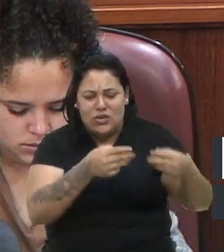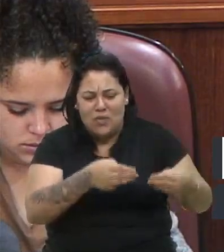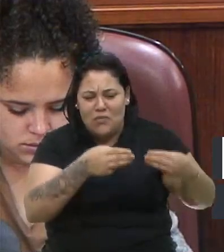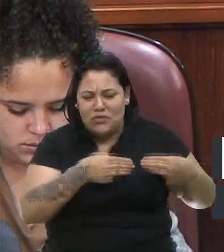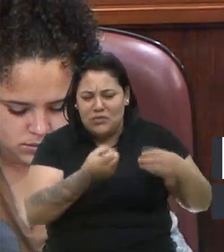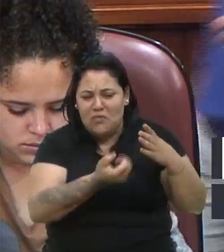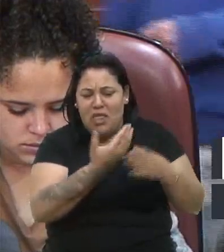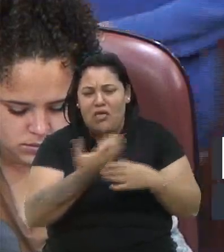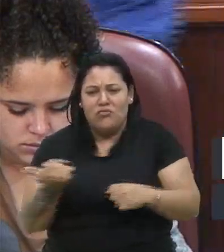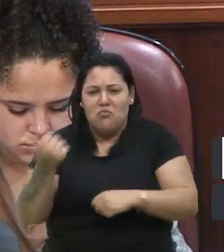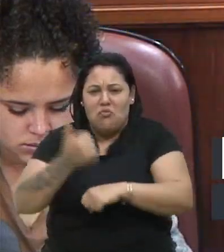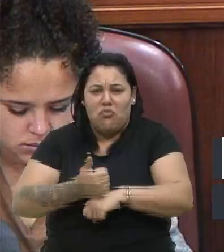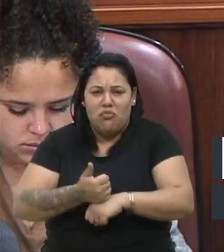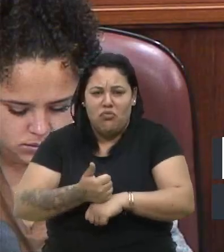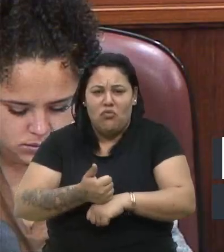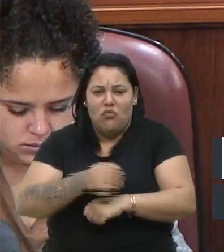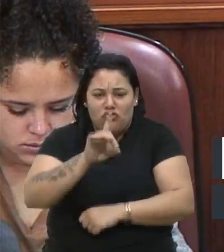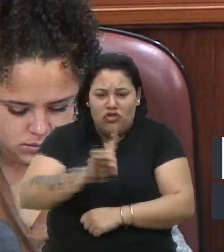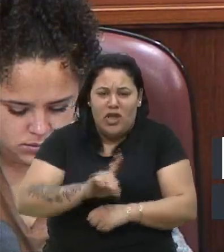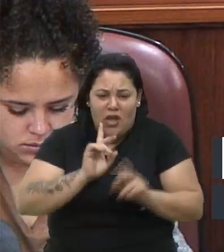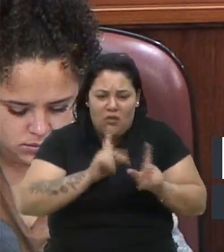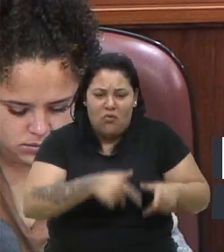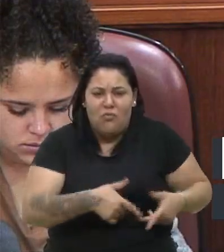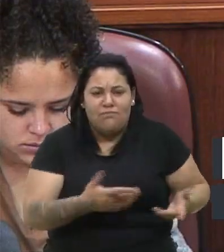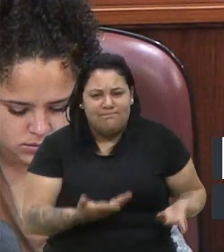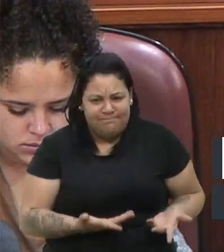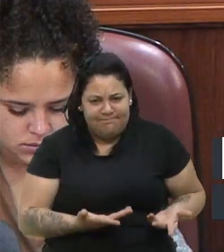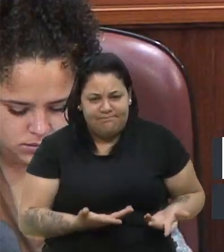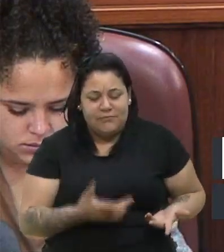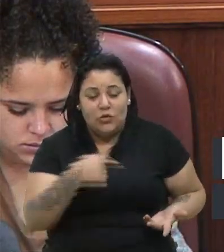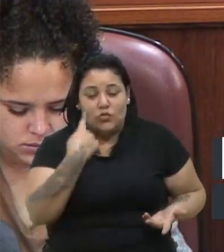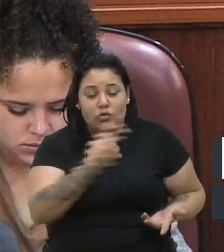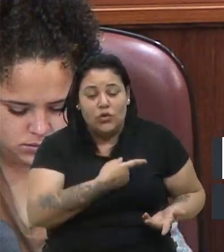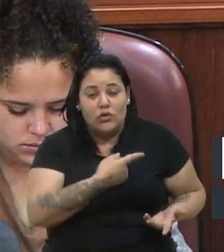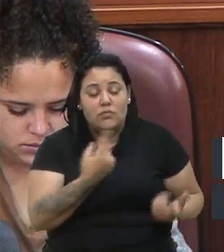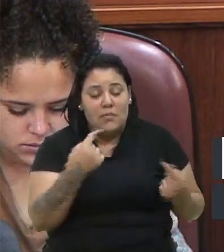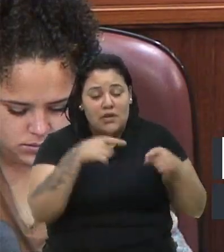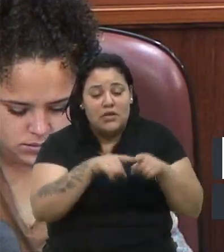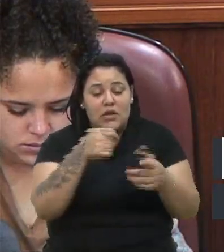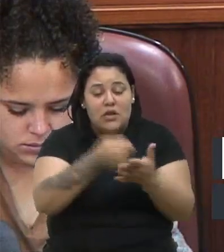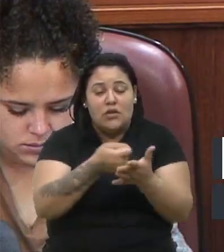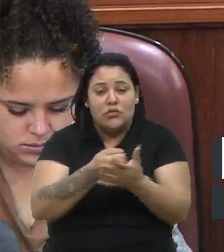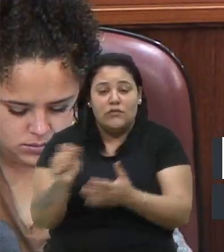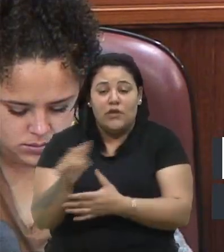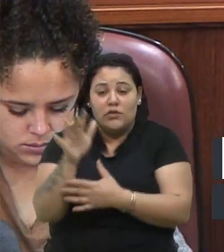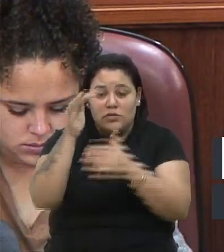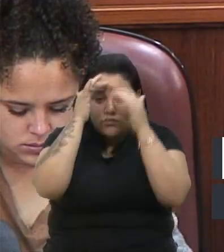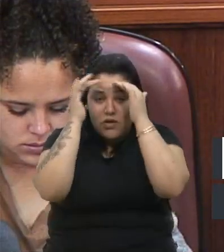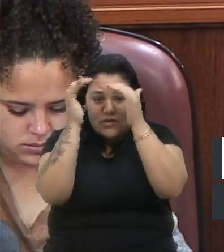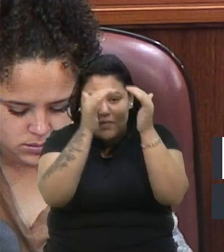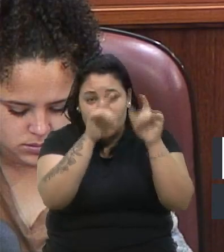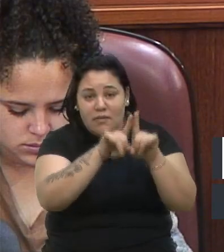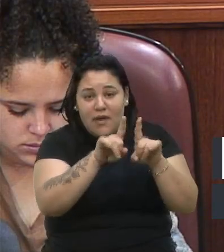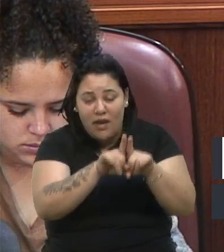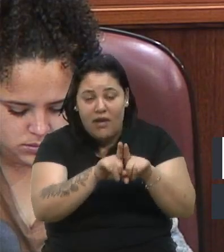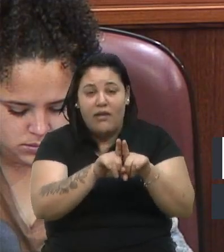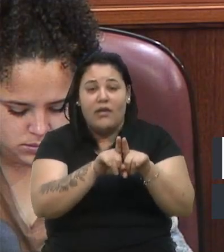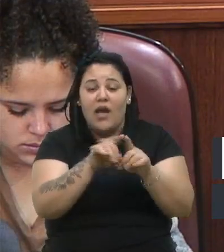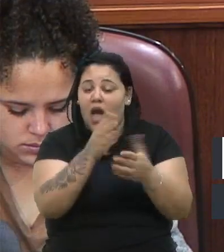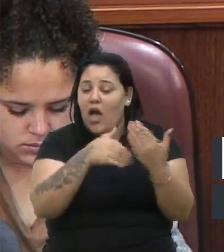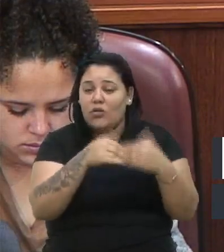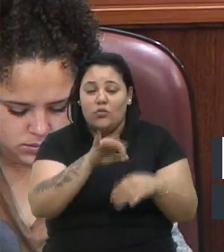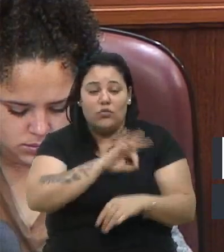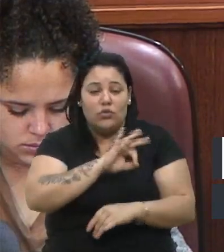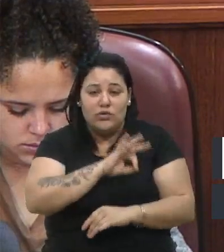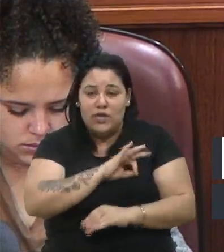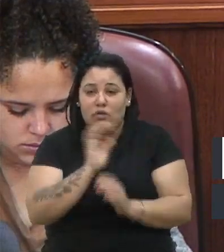Então, nós somos parceiros dessa luta na valorização, no respeito aos policiais da Brigada e do Corpo